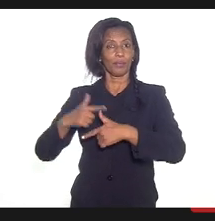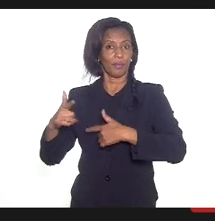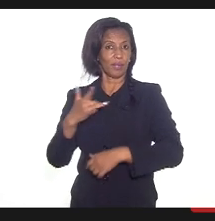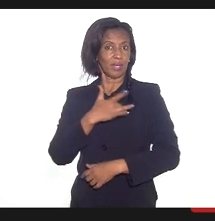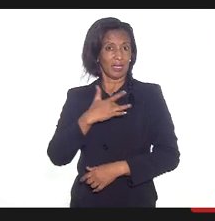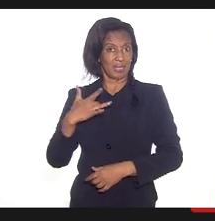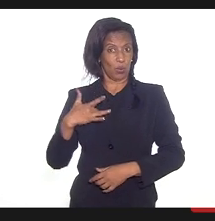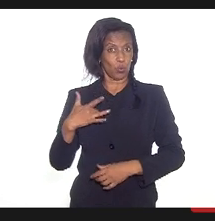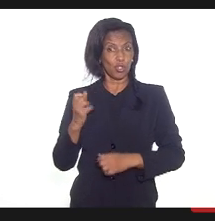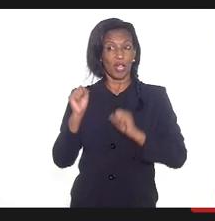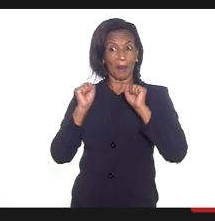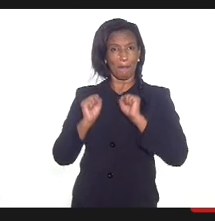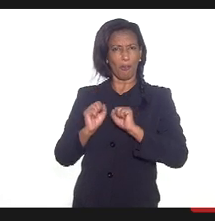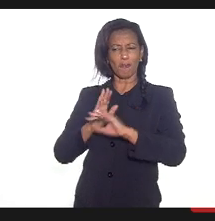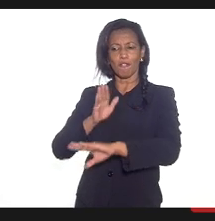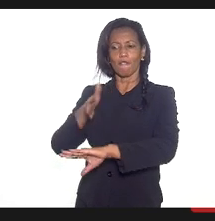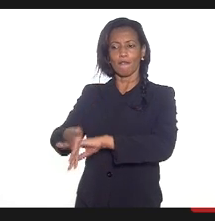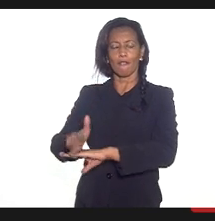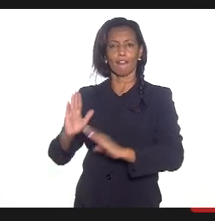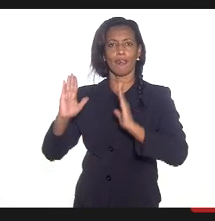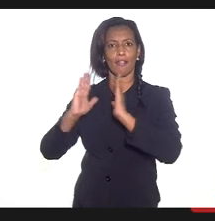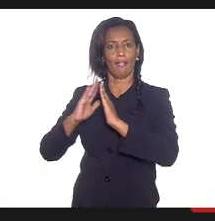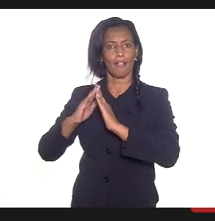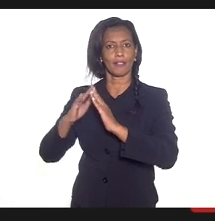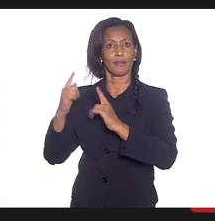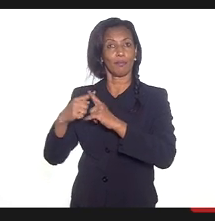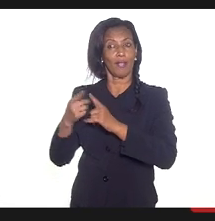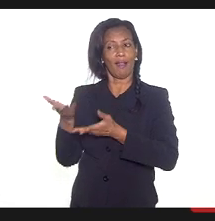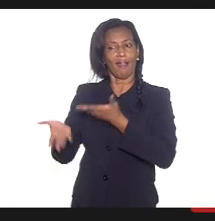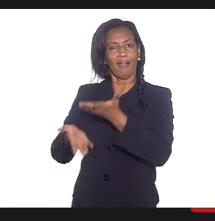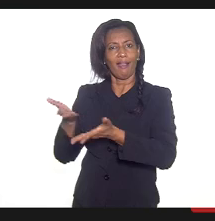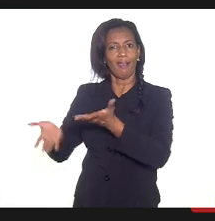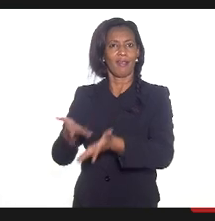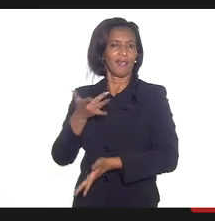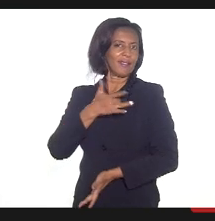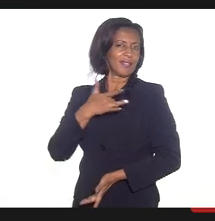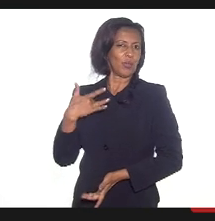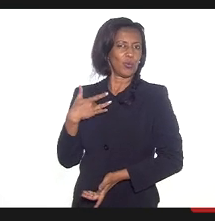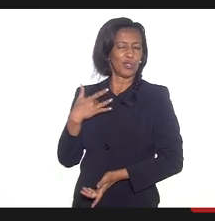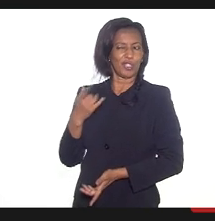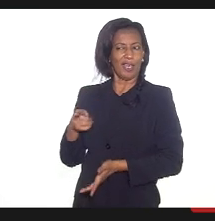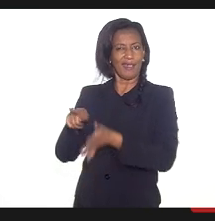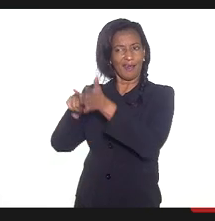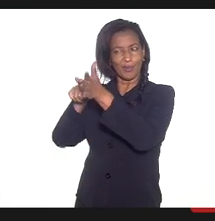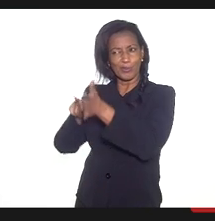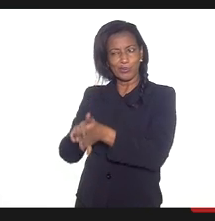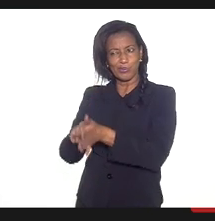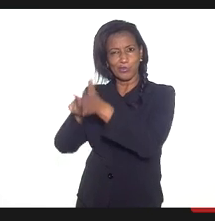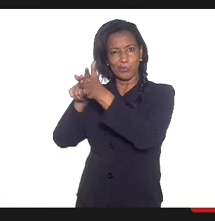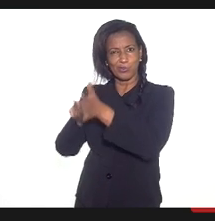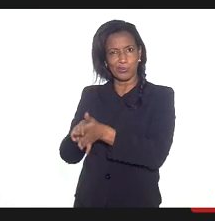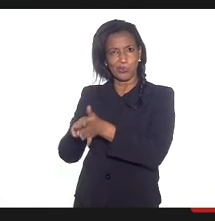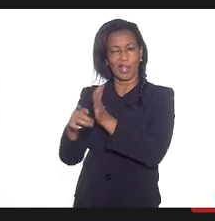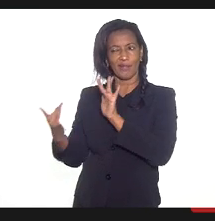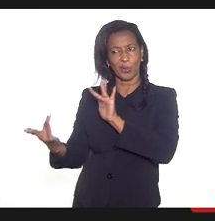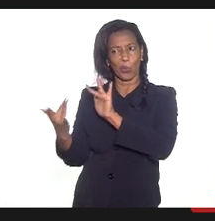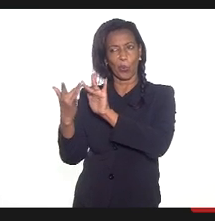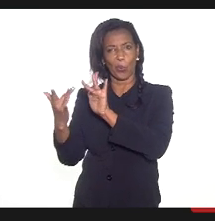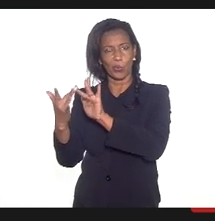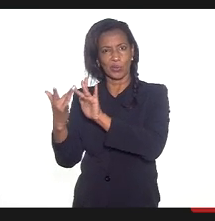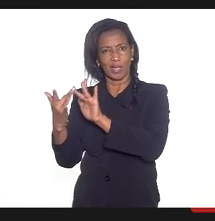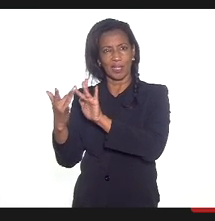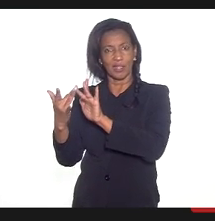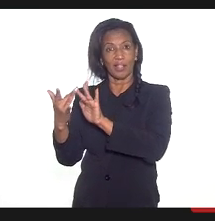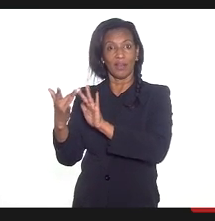autoridade para entrar dentro da casa, porque ela está tratando da saúde, e assim ela vai descobrir da saúde, vai acompanhar a